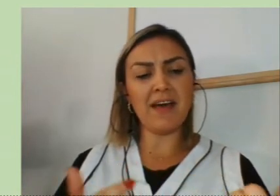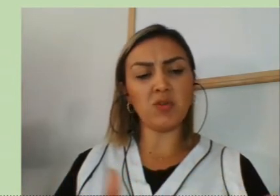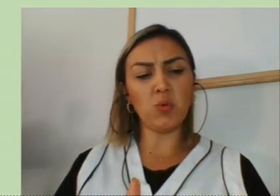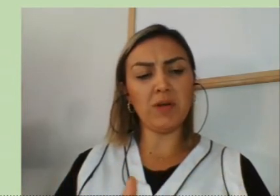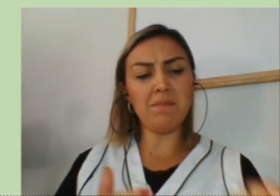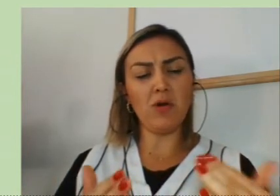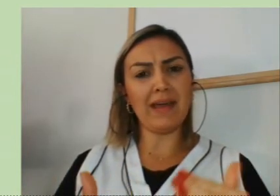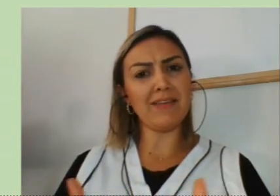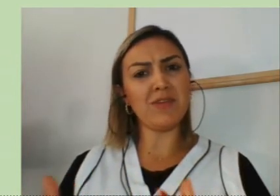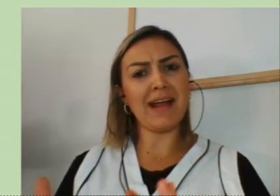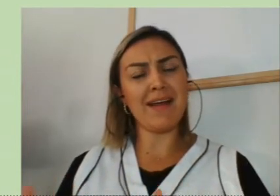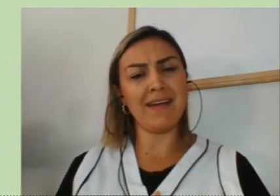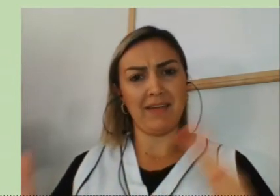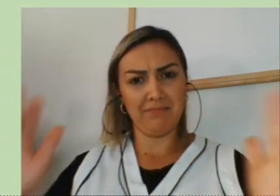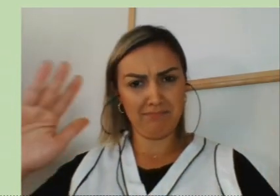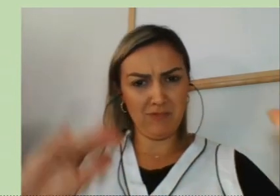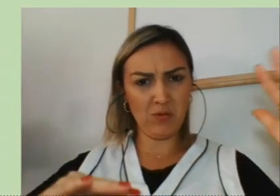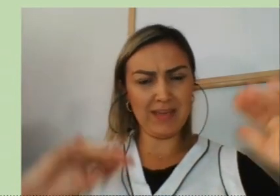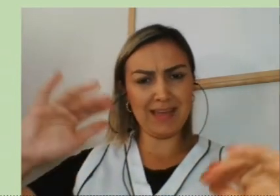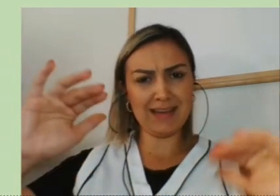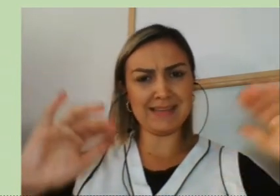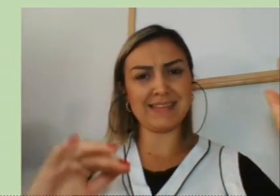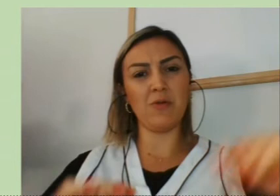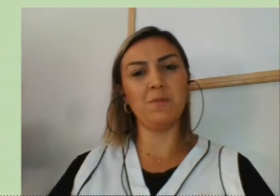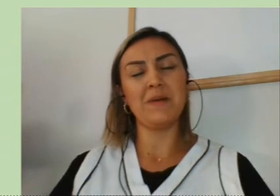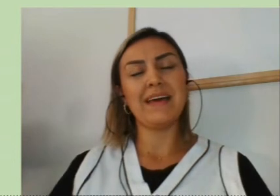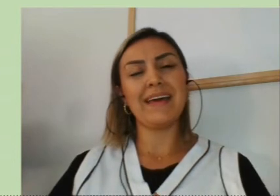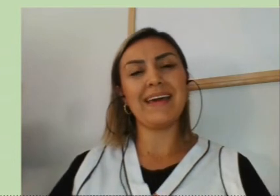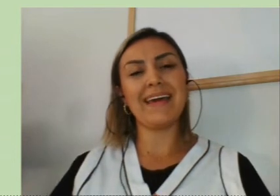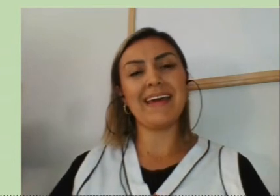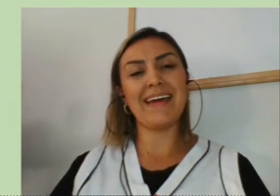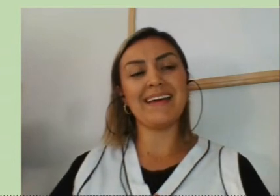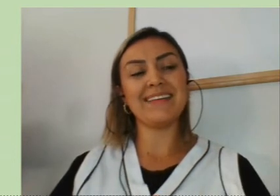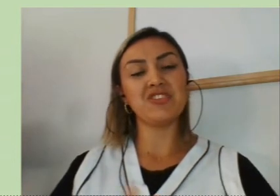O que é fatura, boleto e carnê? Do que eles estão